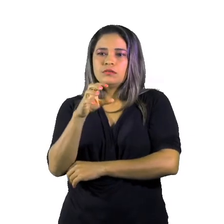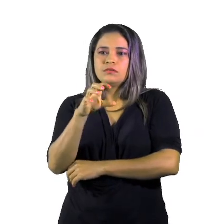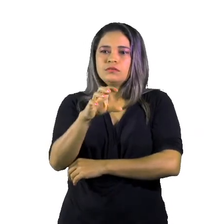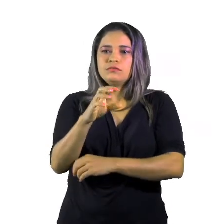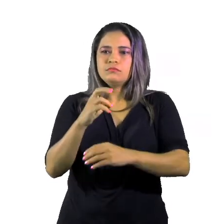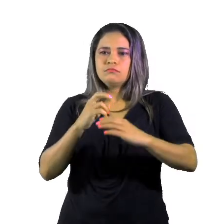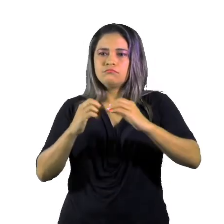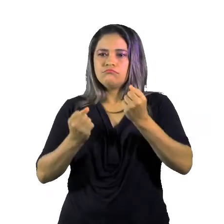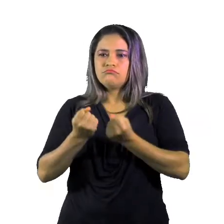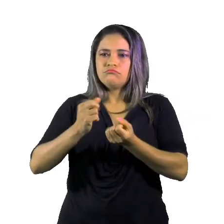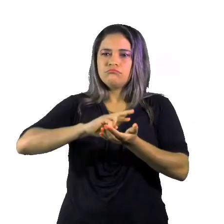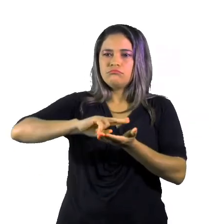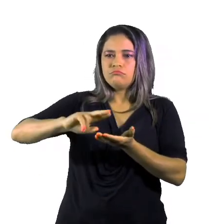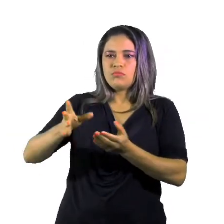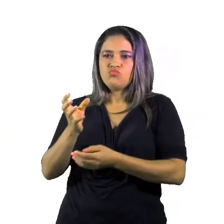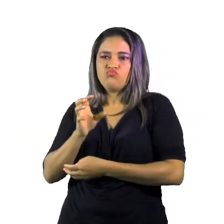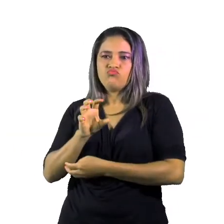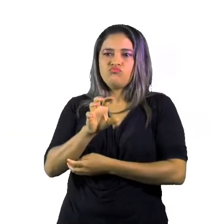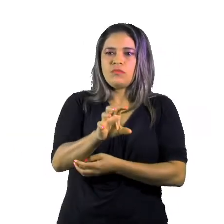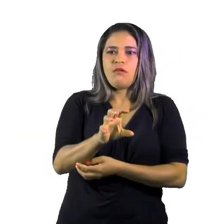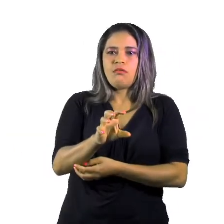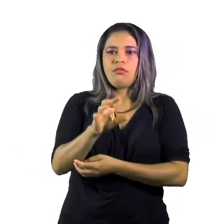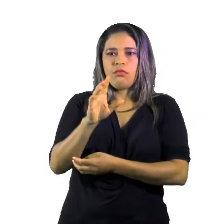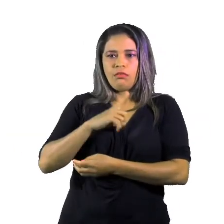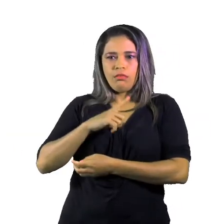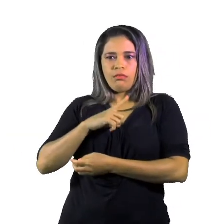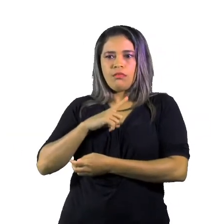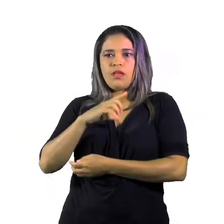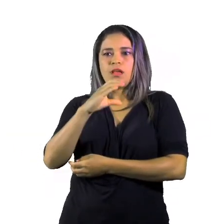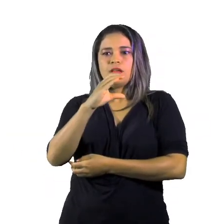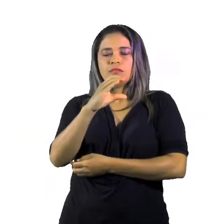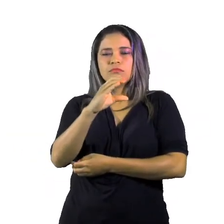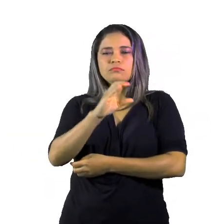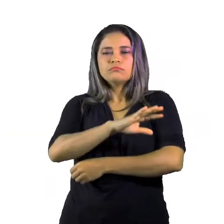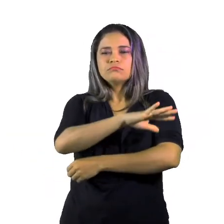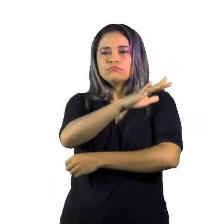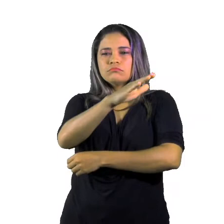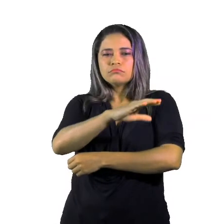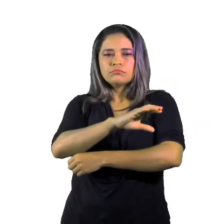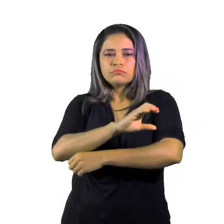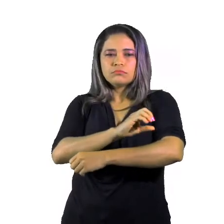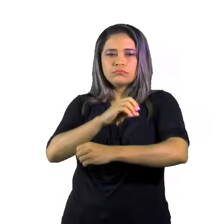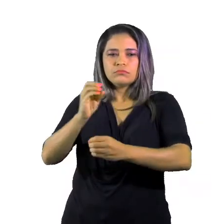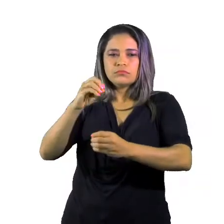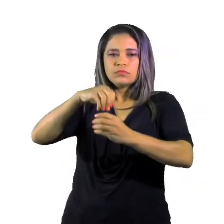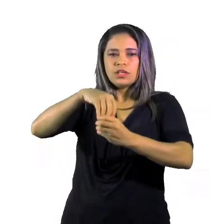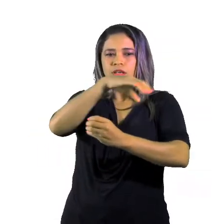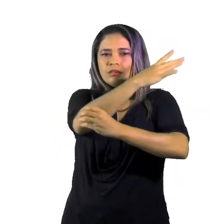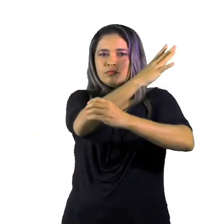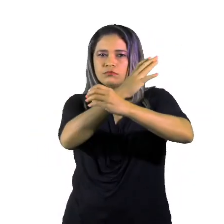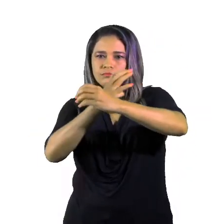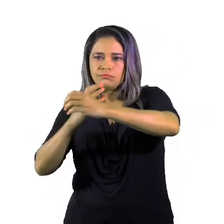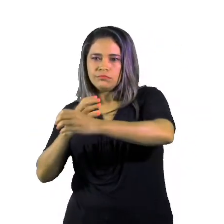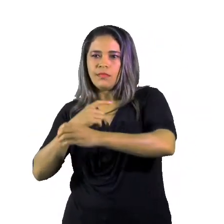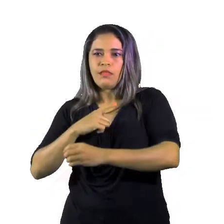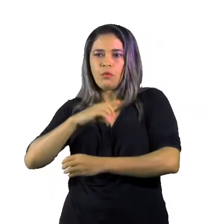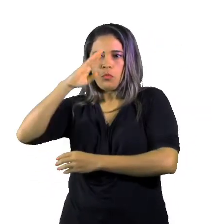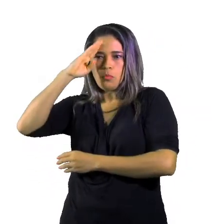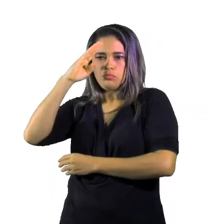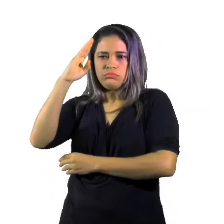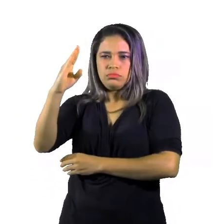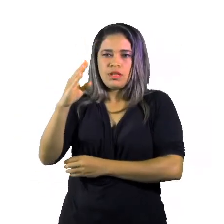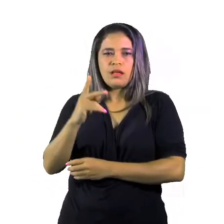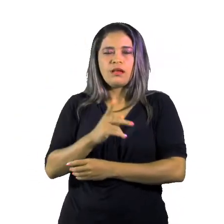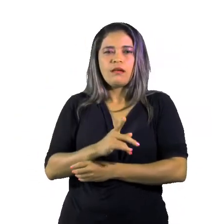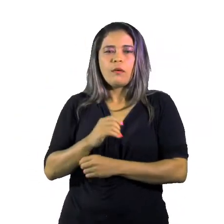está localizado no Cerrado, a maior região produtora de grãos do país. Tem um potencial para se